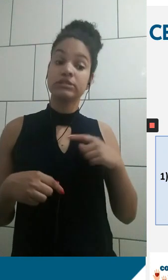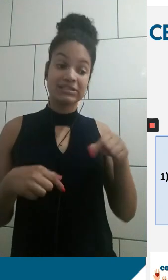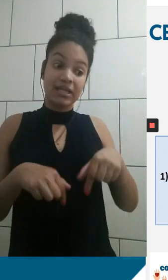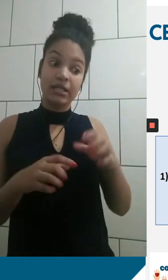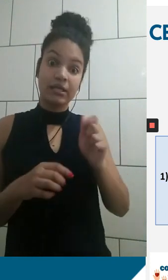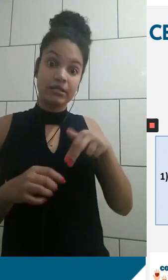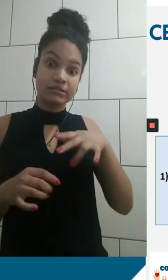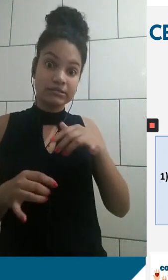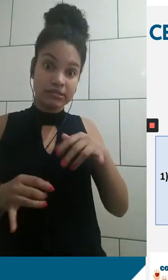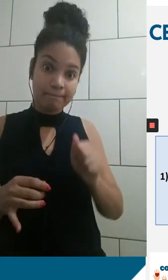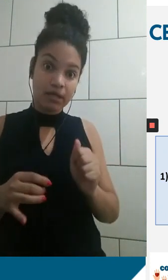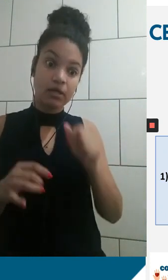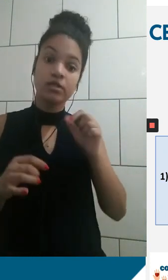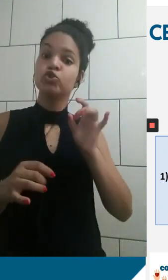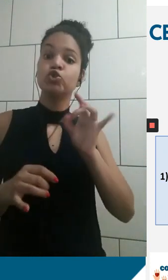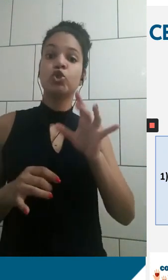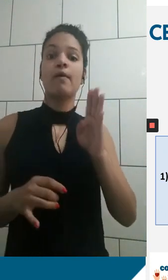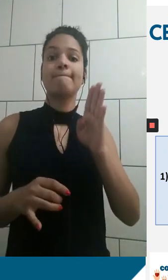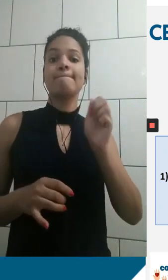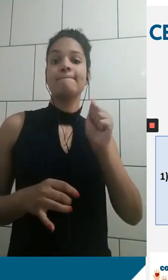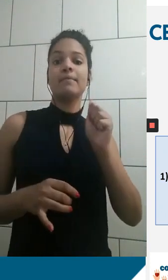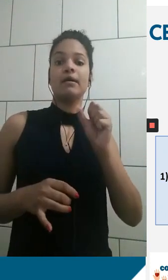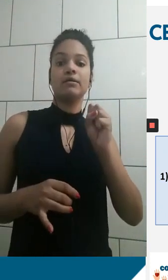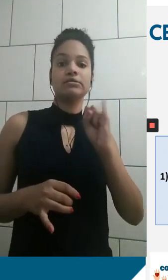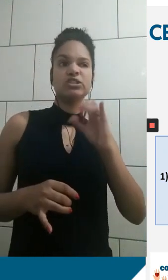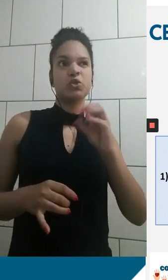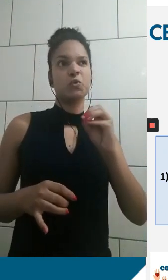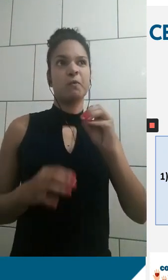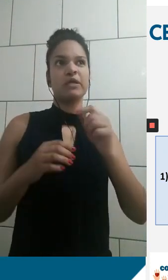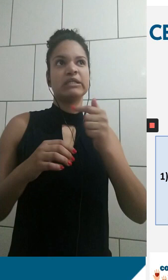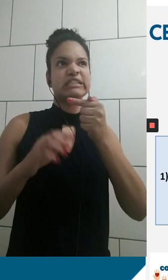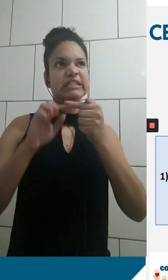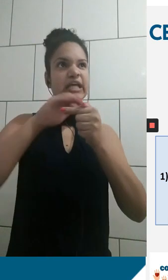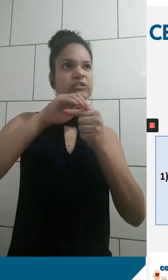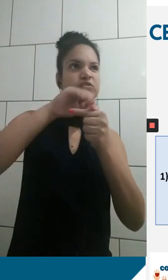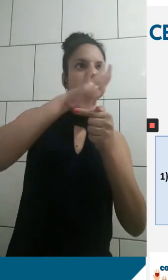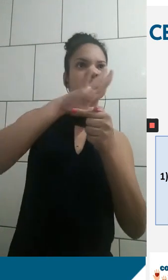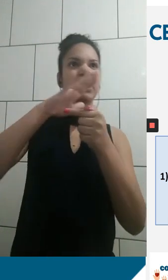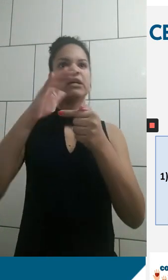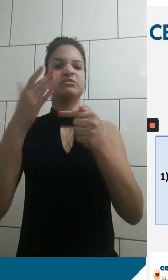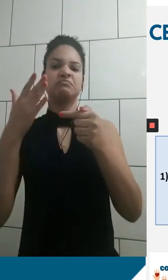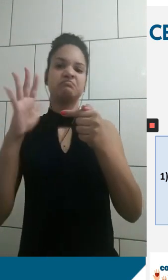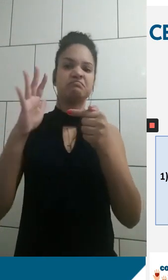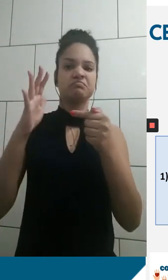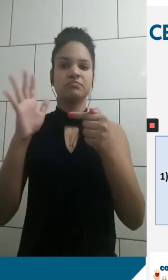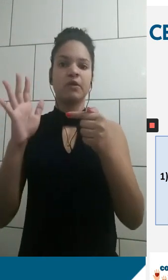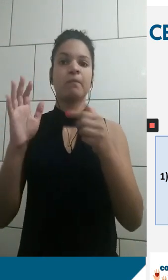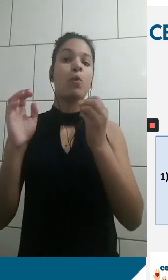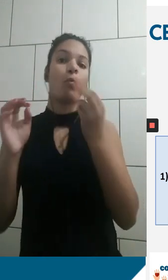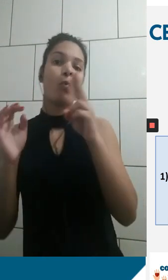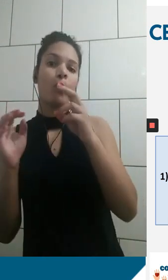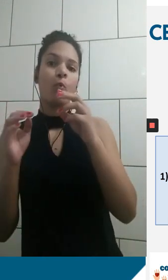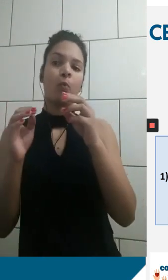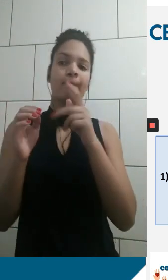básico, acima de 7, próximo de 6,5, menos ácido, ou pH 3, pH 2,5. Né? Então,